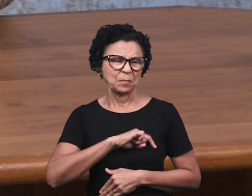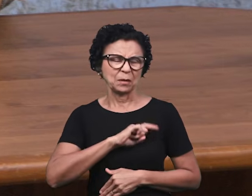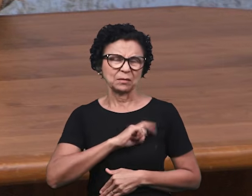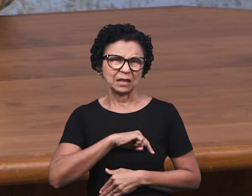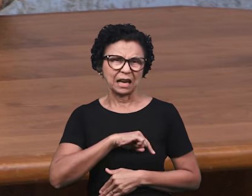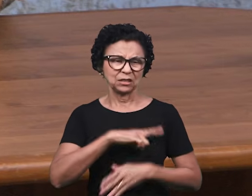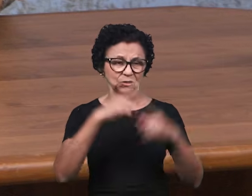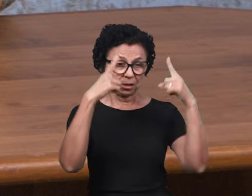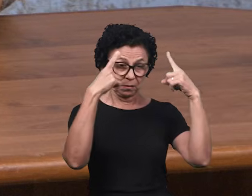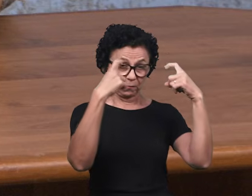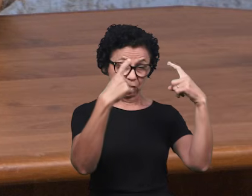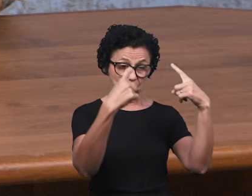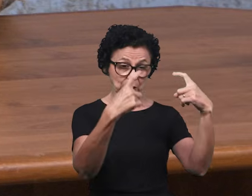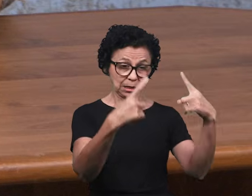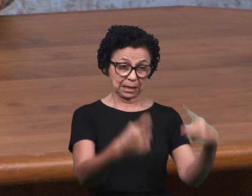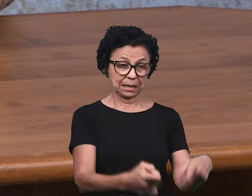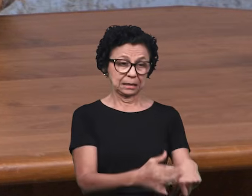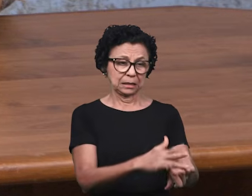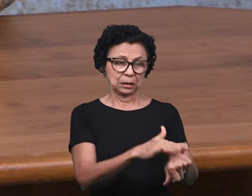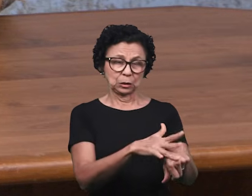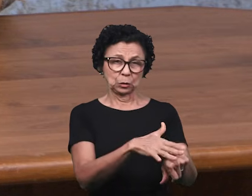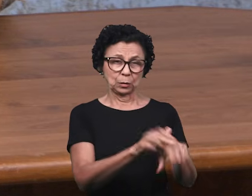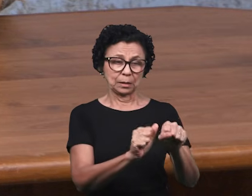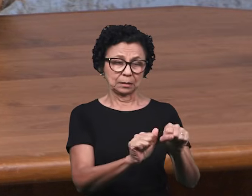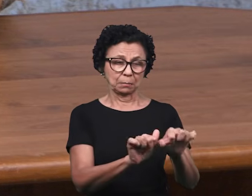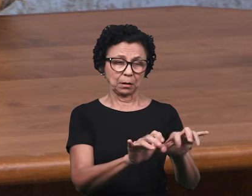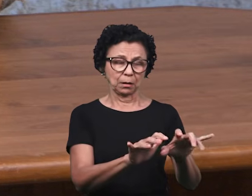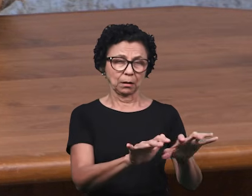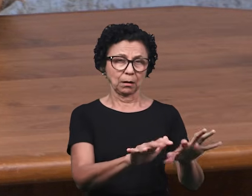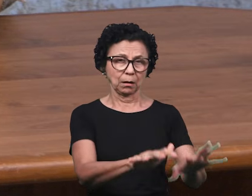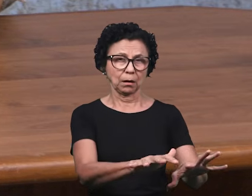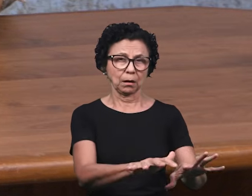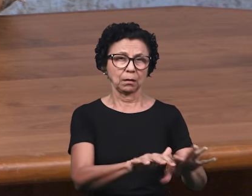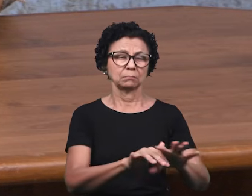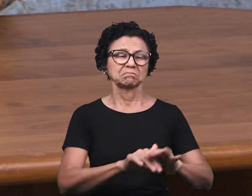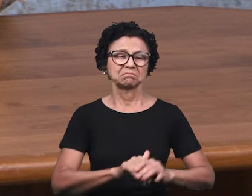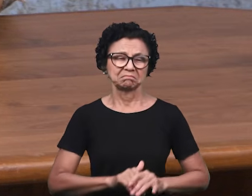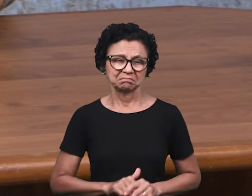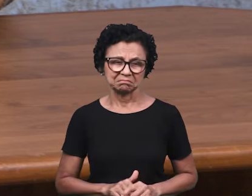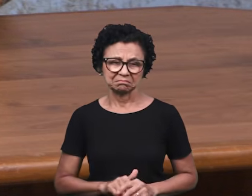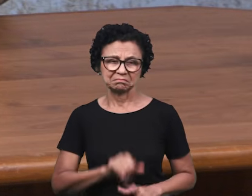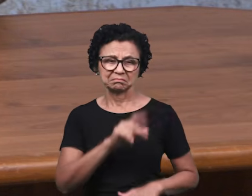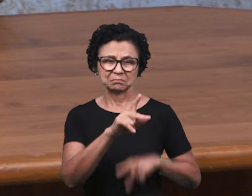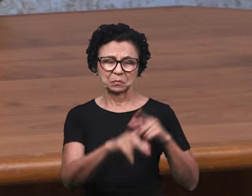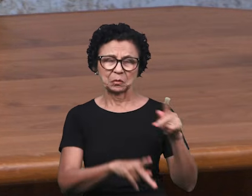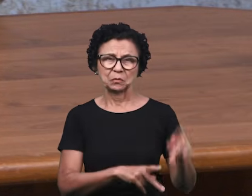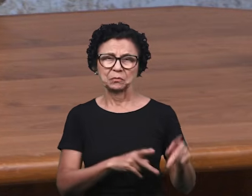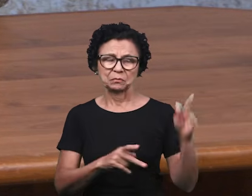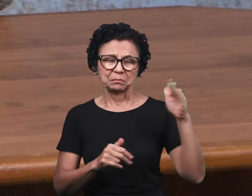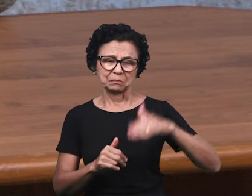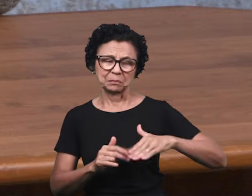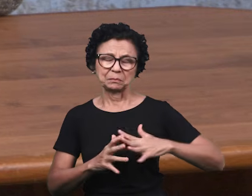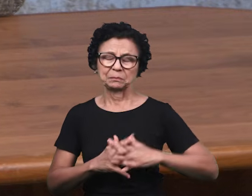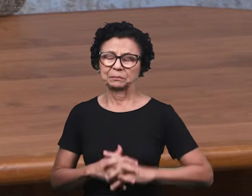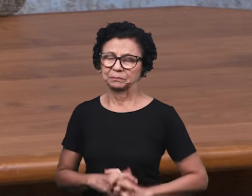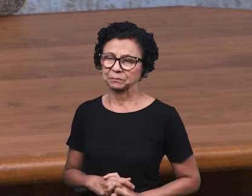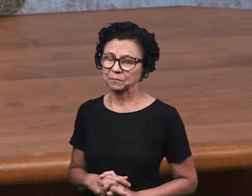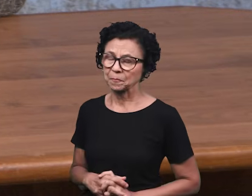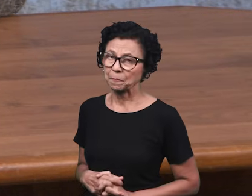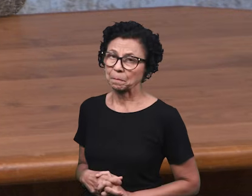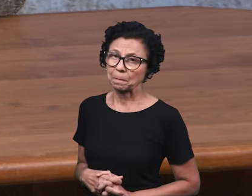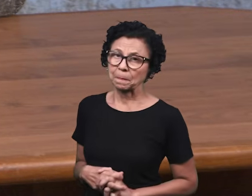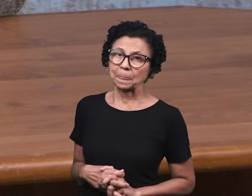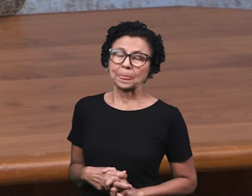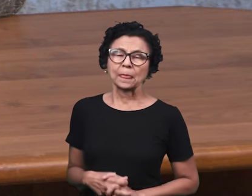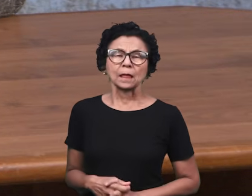nela. Enfermidades e feridas há diante de mim continuamente.